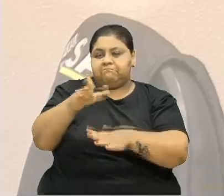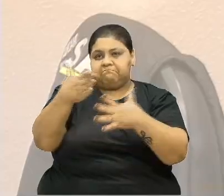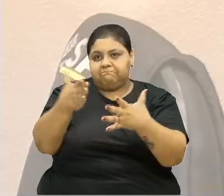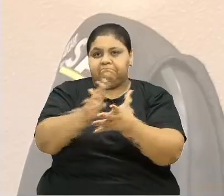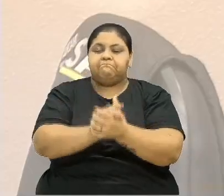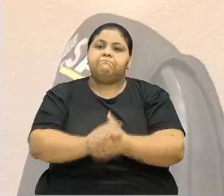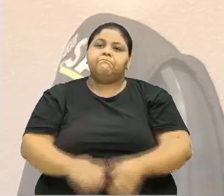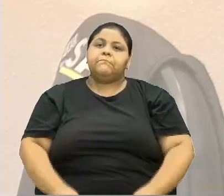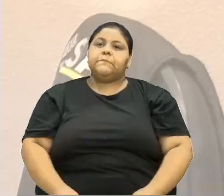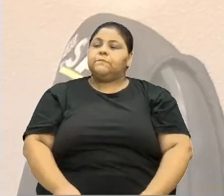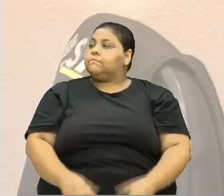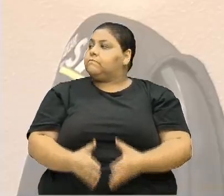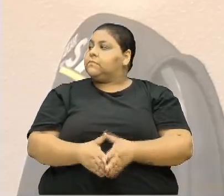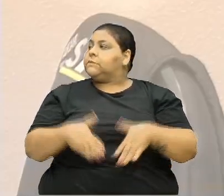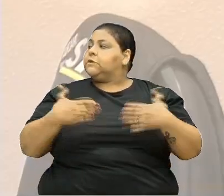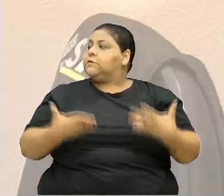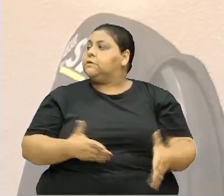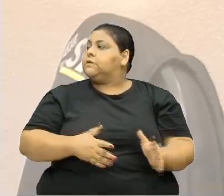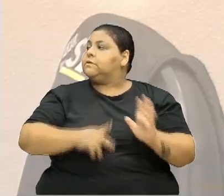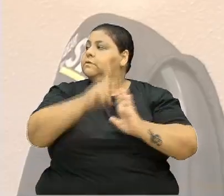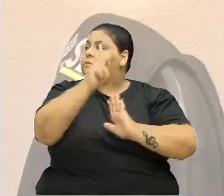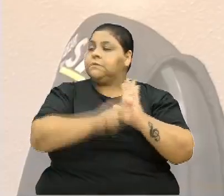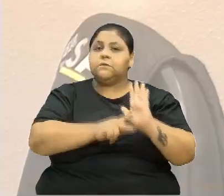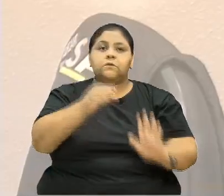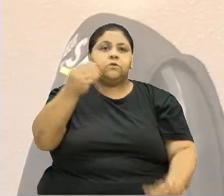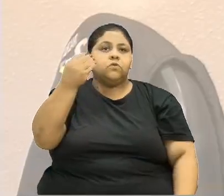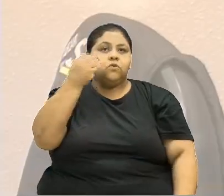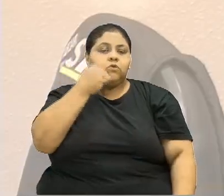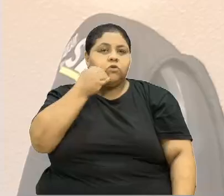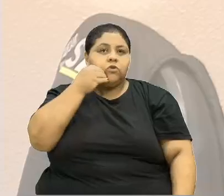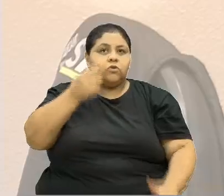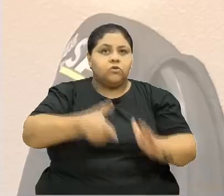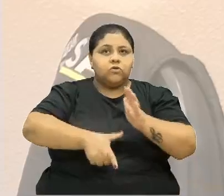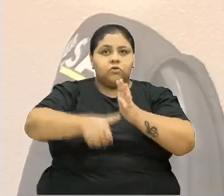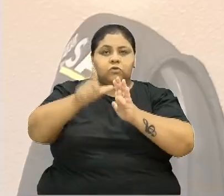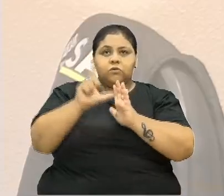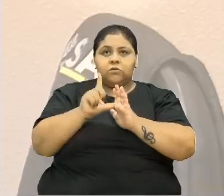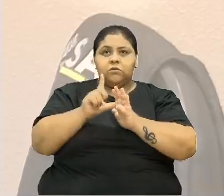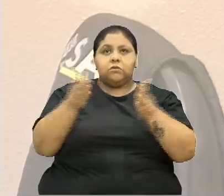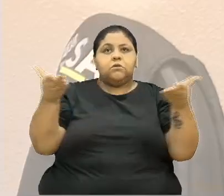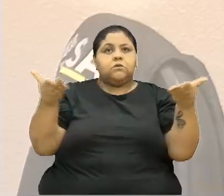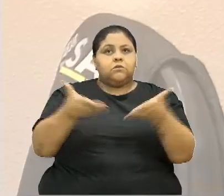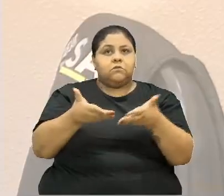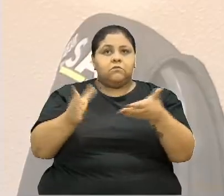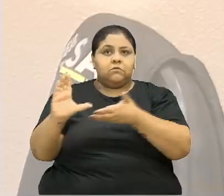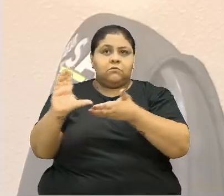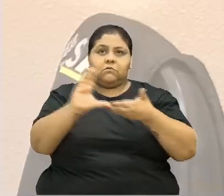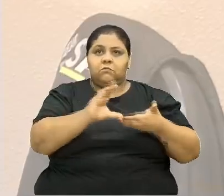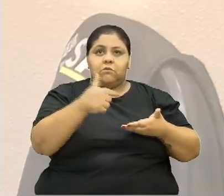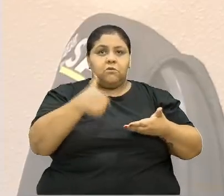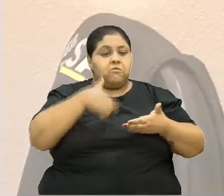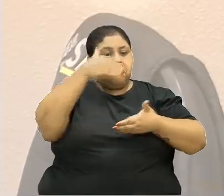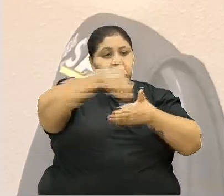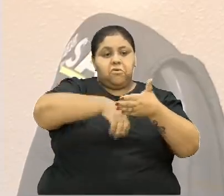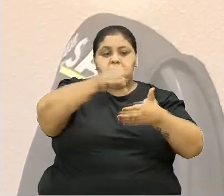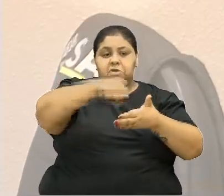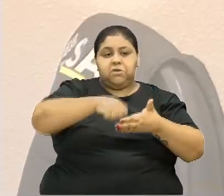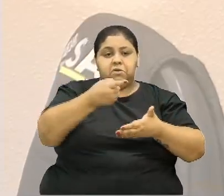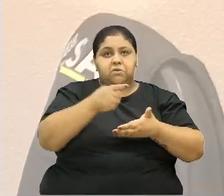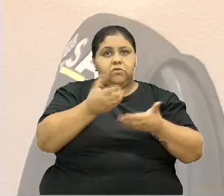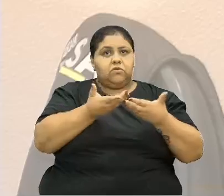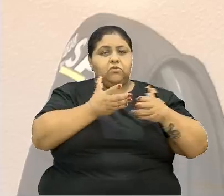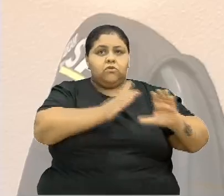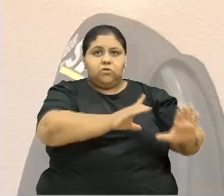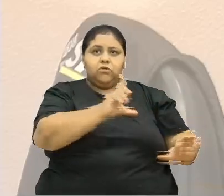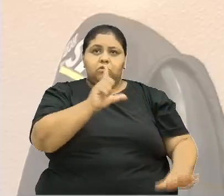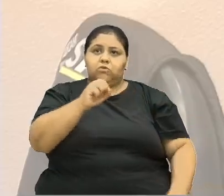nesse projeto aqui, com certeza, como eu disse, no anterior e nesse, não deixa de ser subsídio, eu votarei favorável. Não sou contra os